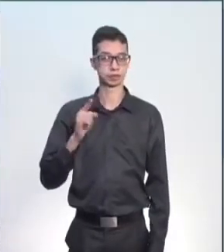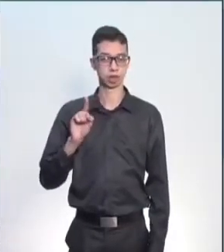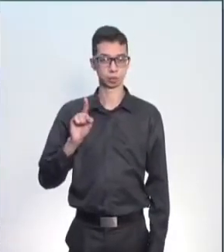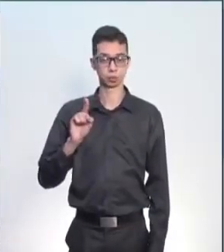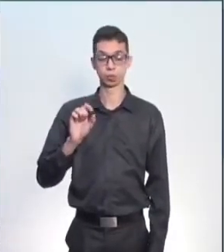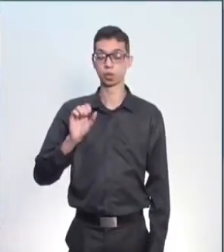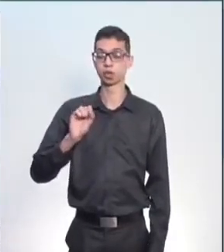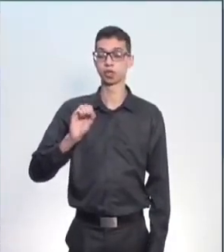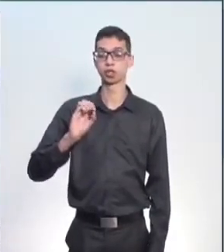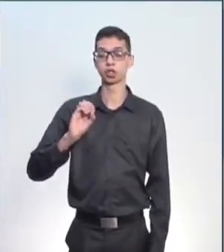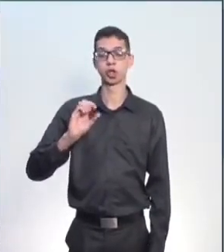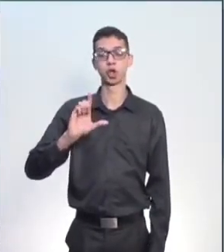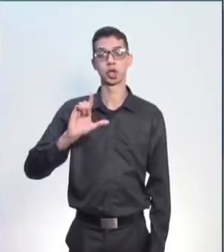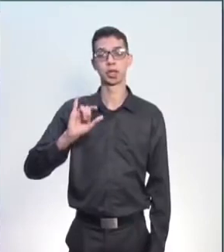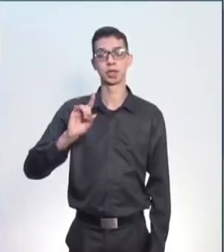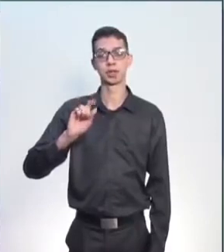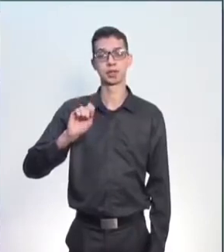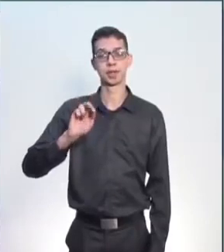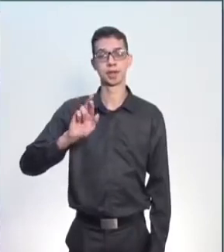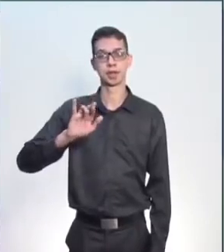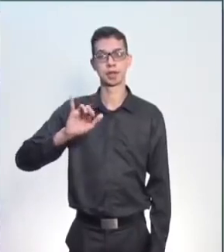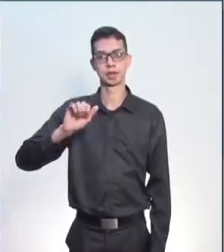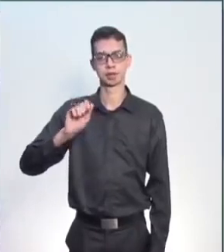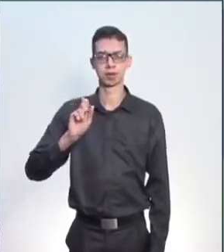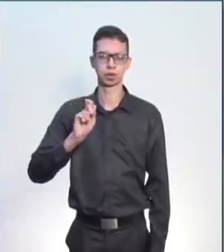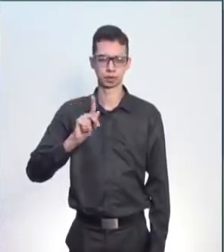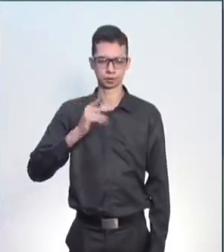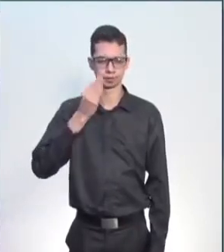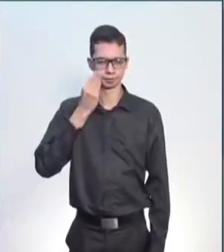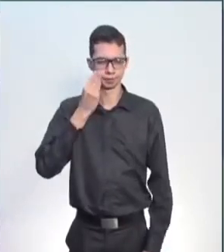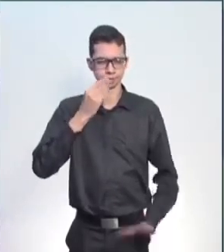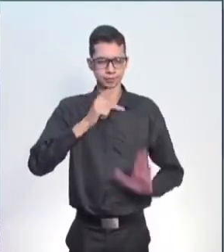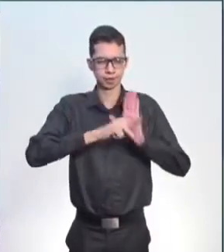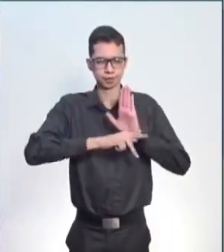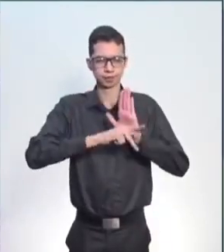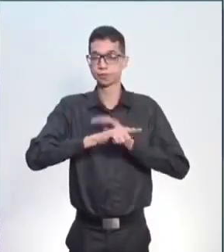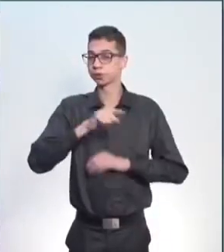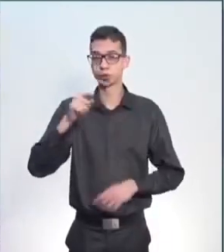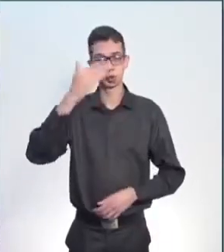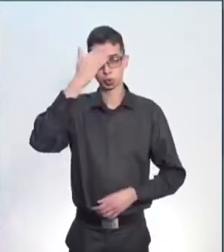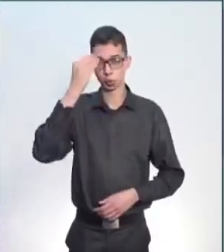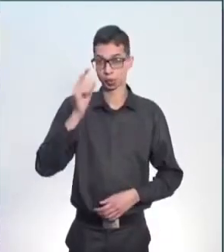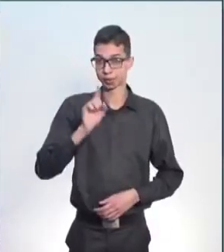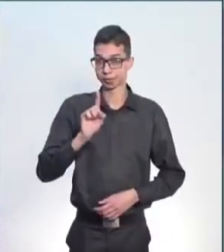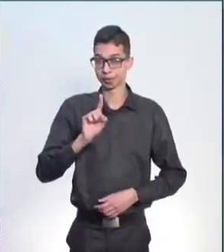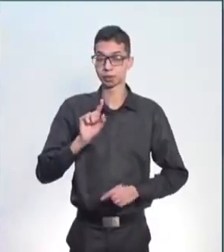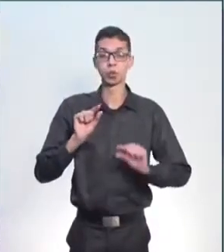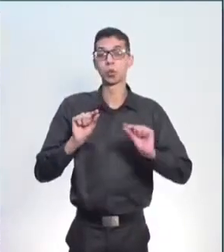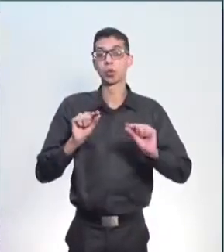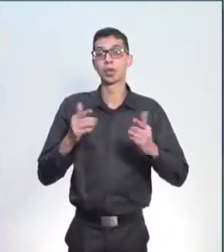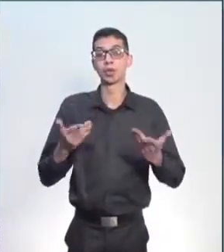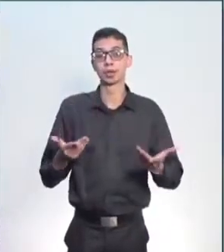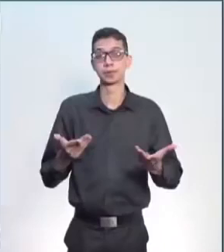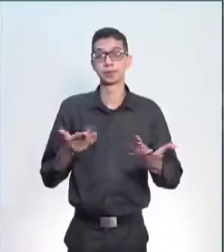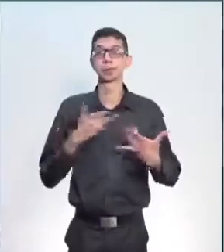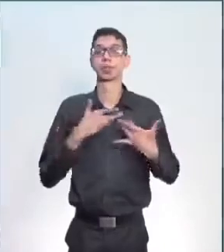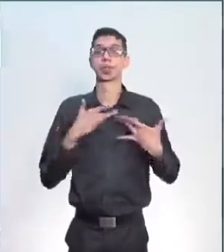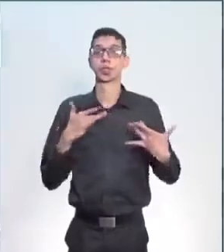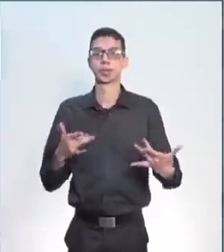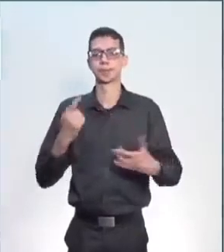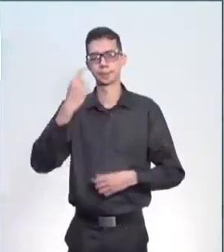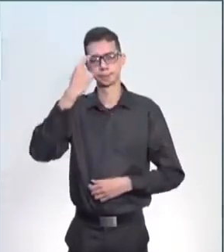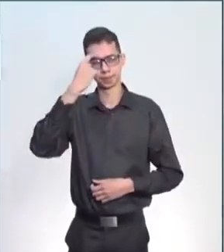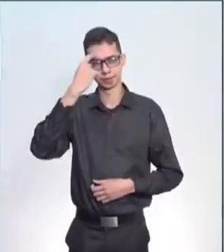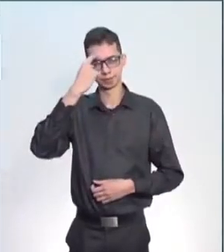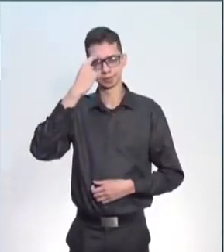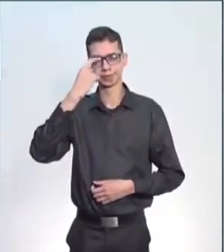esse projeto? Escrevam. Não se esqueçam que a intervenção solidária tem que pensar de uma forma de beneficiar